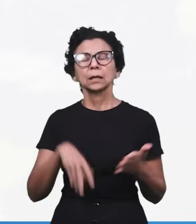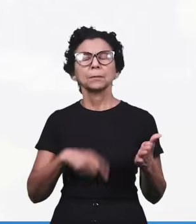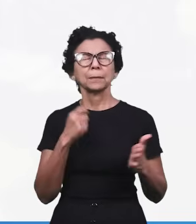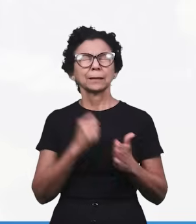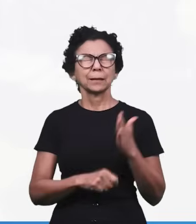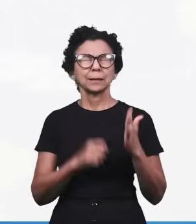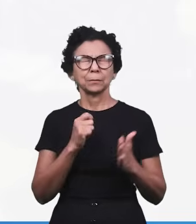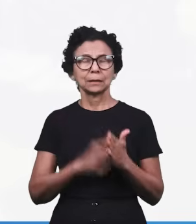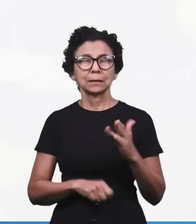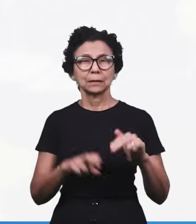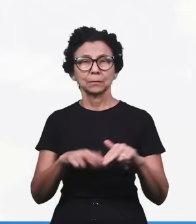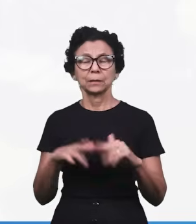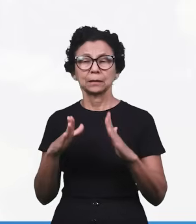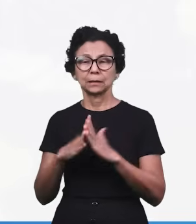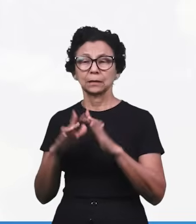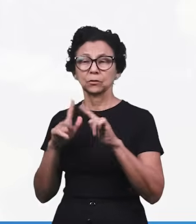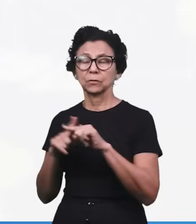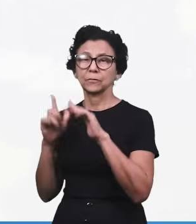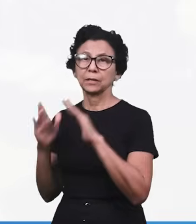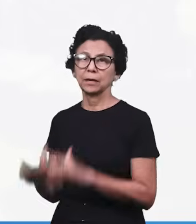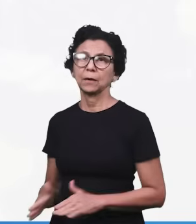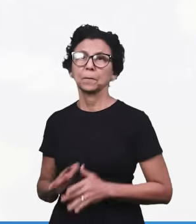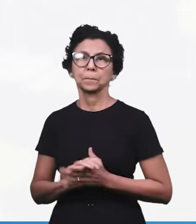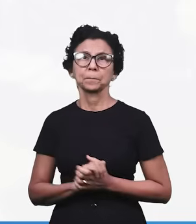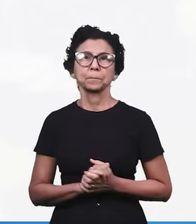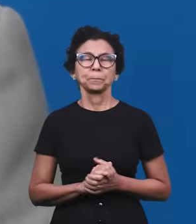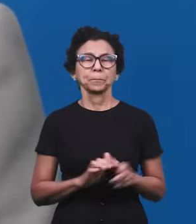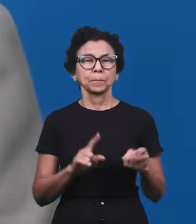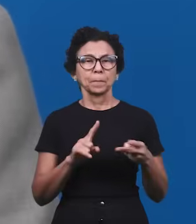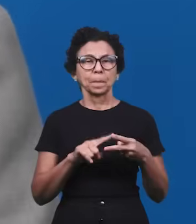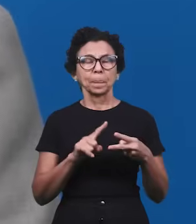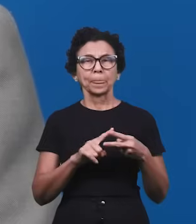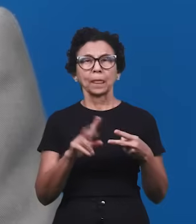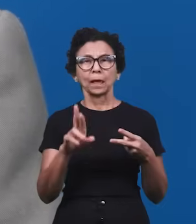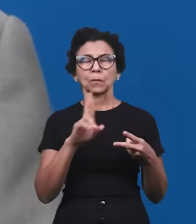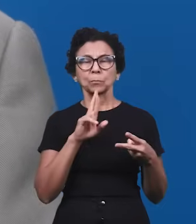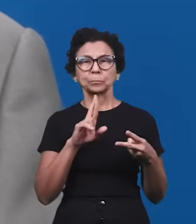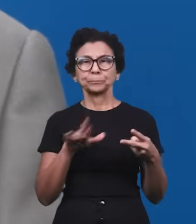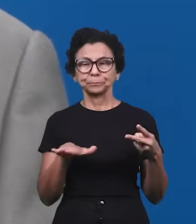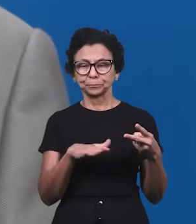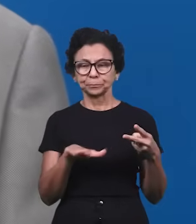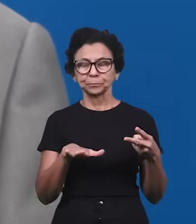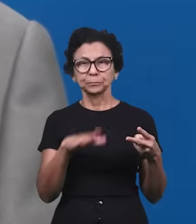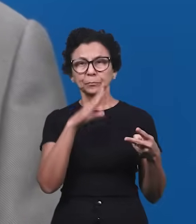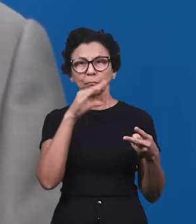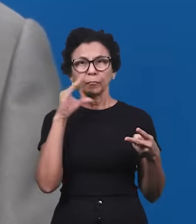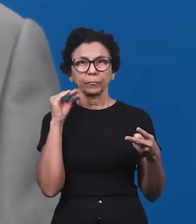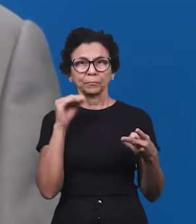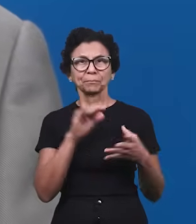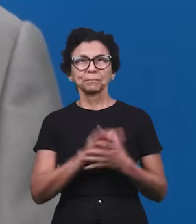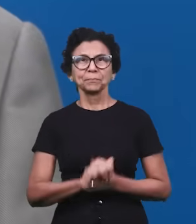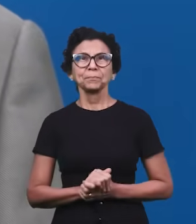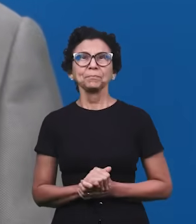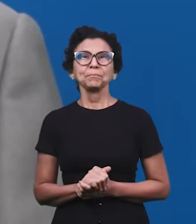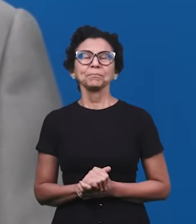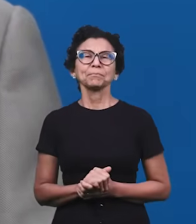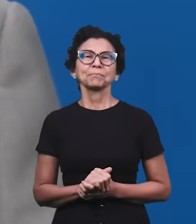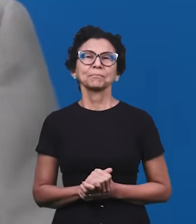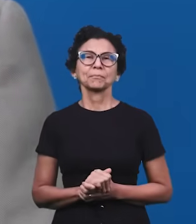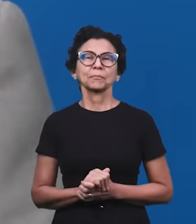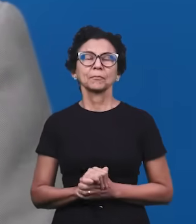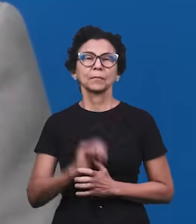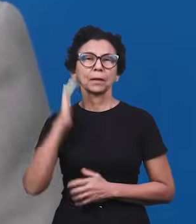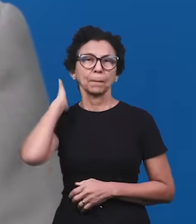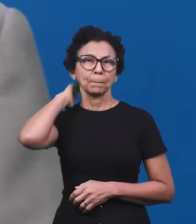E quem vai responder a esta pergunta? Nós teremos 2 respostas. A primeira da classe de intermediários e adolescentes de Rondon do Pará, no